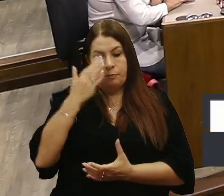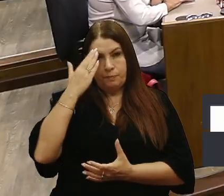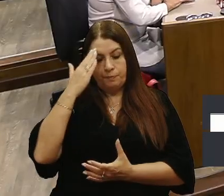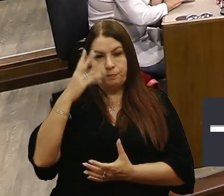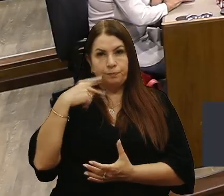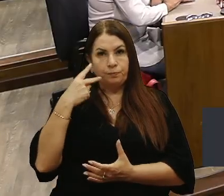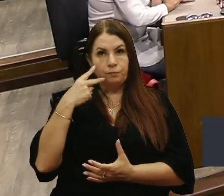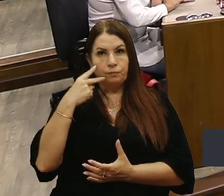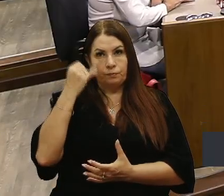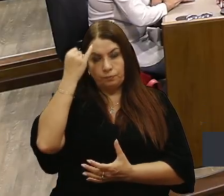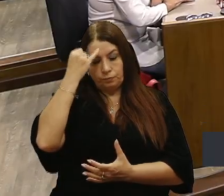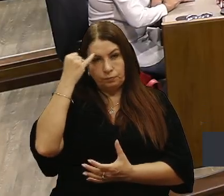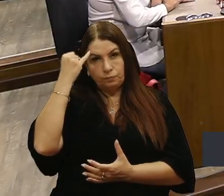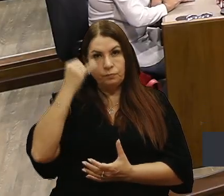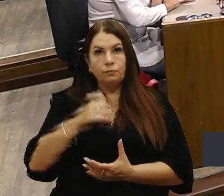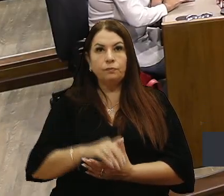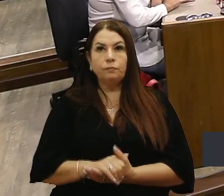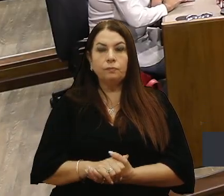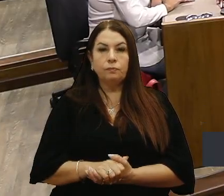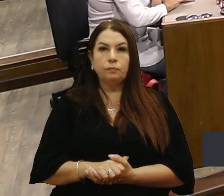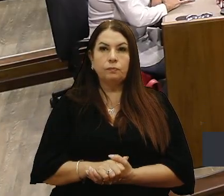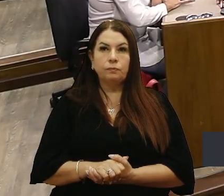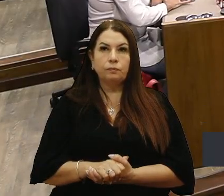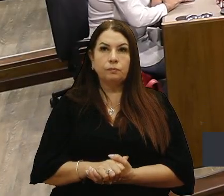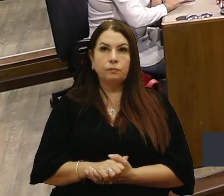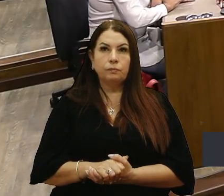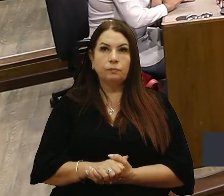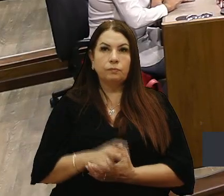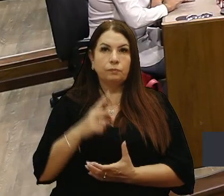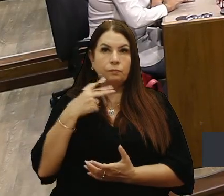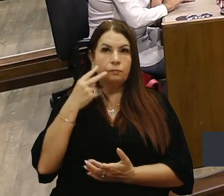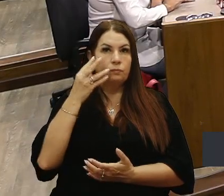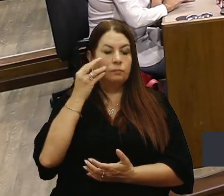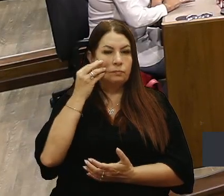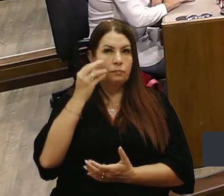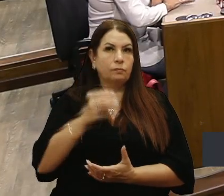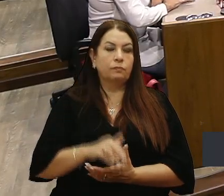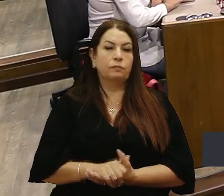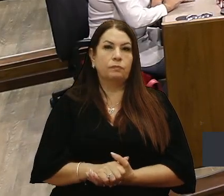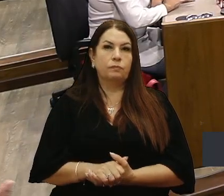Obrigado, vereador Zé D'Ambrós. Vereador Jack, com a palavra, da tribuna.